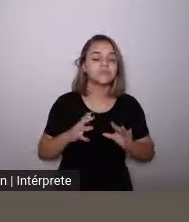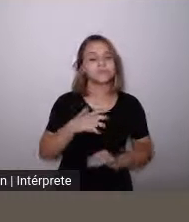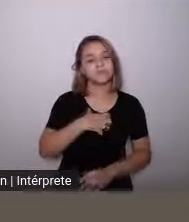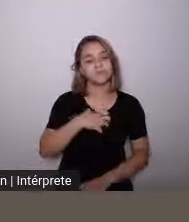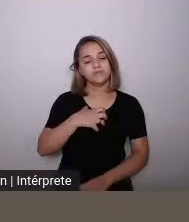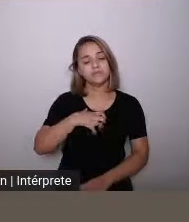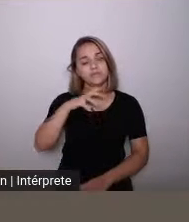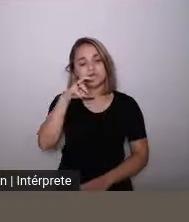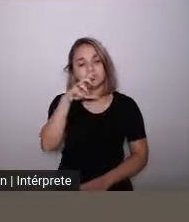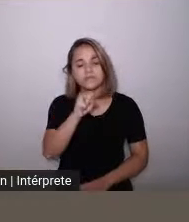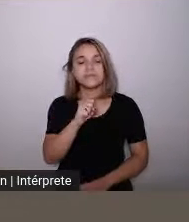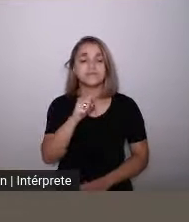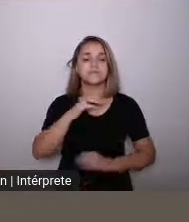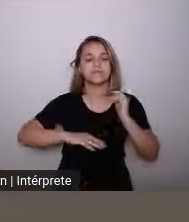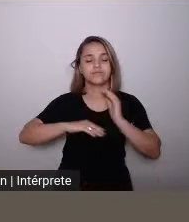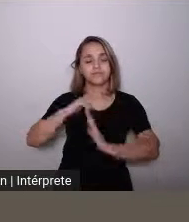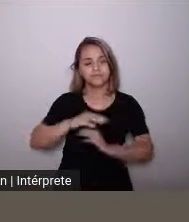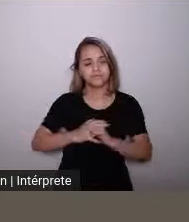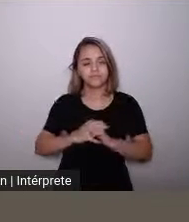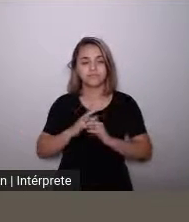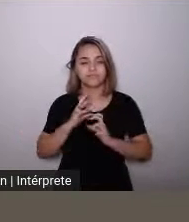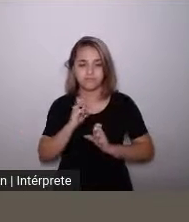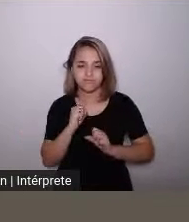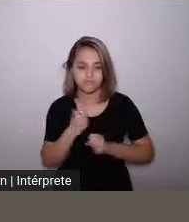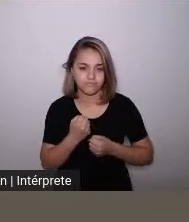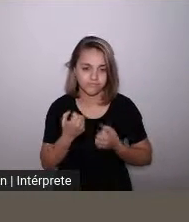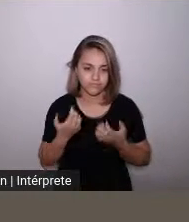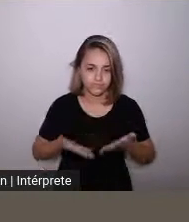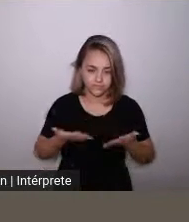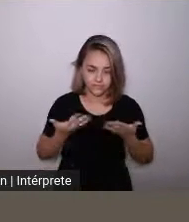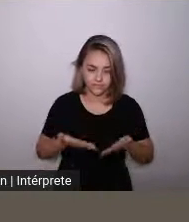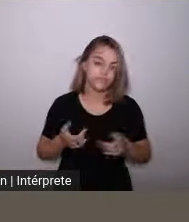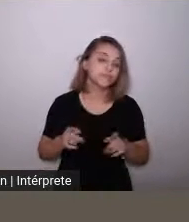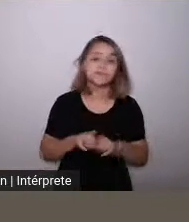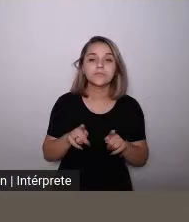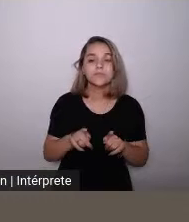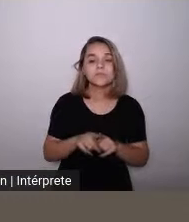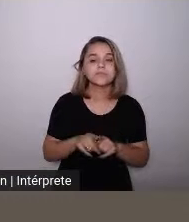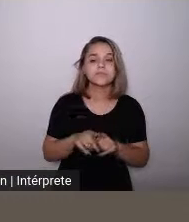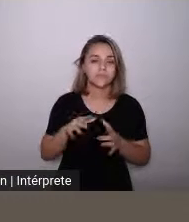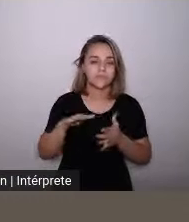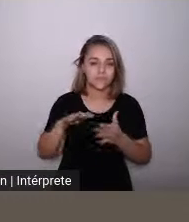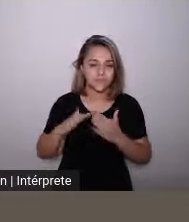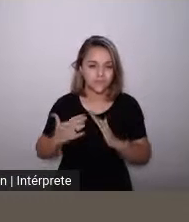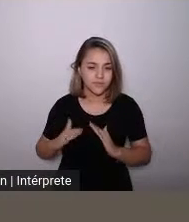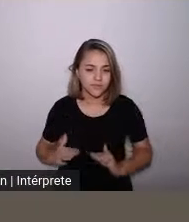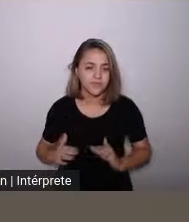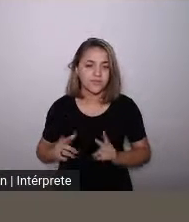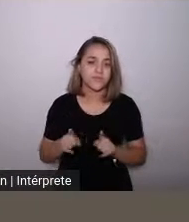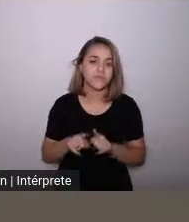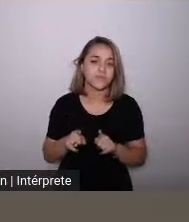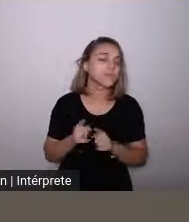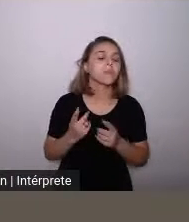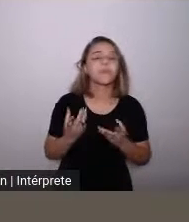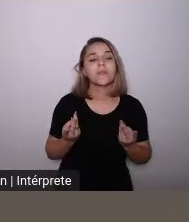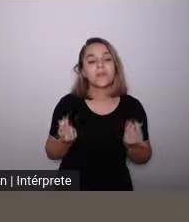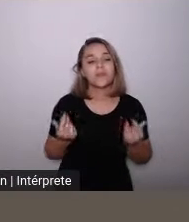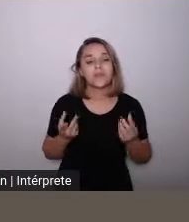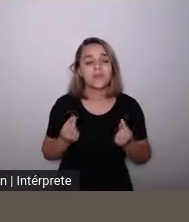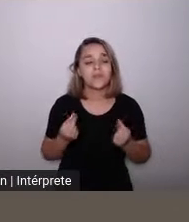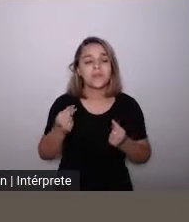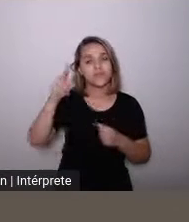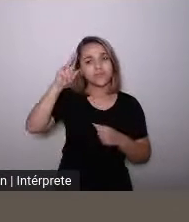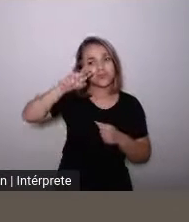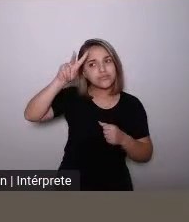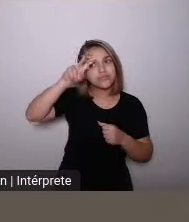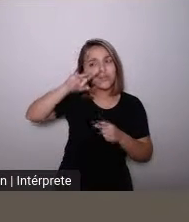mais febris, entre a leveza e a um passo do completo dilaceramento. Enquanto uma sensibilidade sócio-histórica,